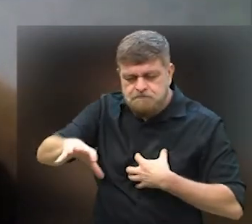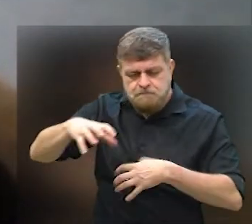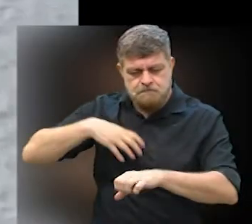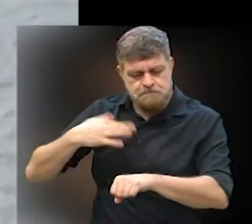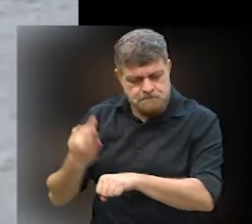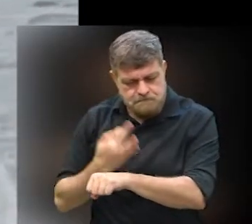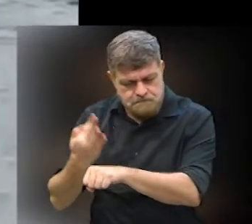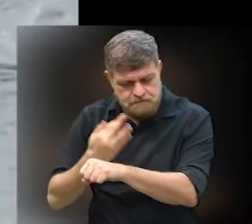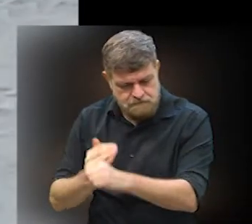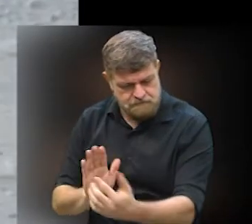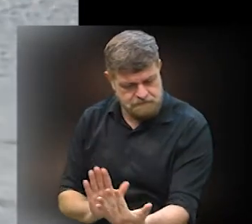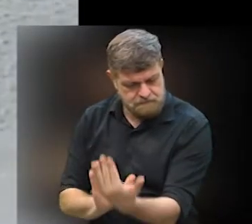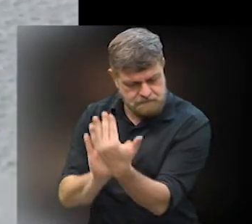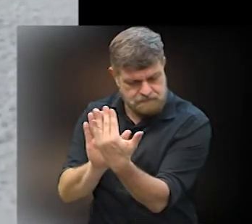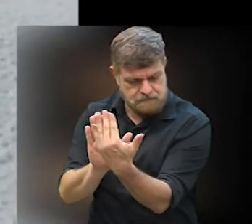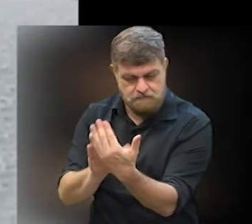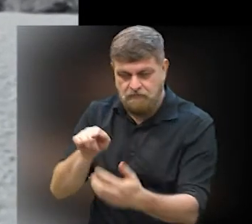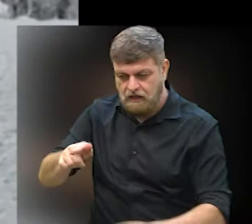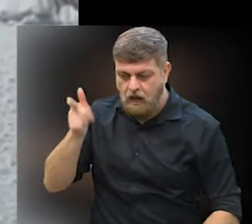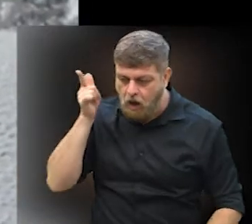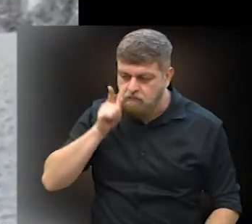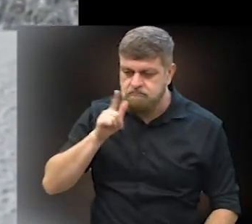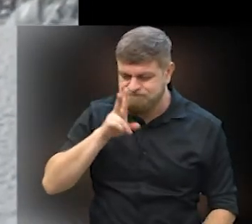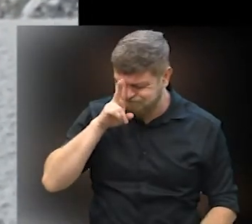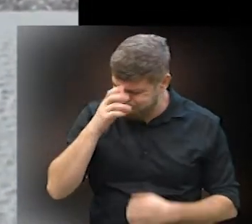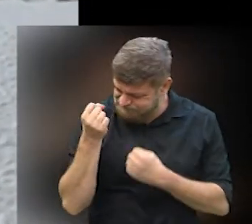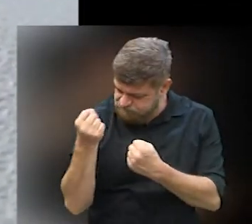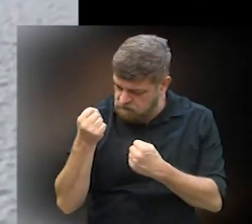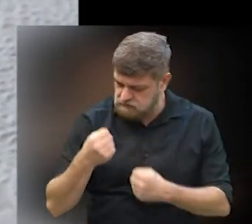de resistência, de luta, de batalha.